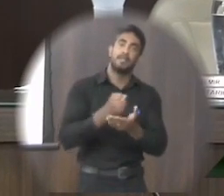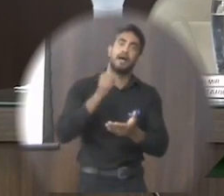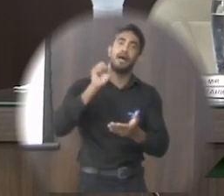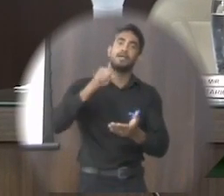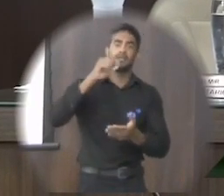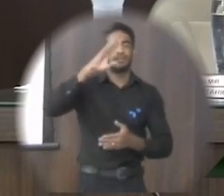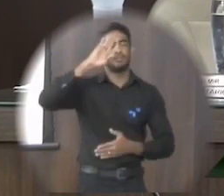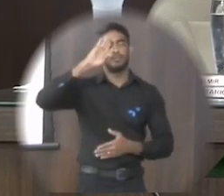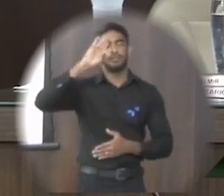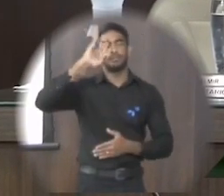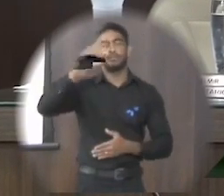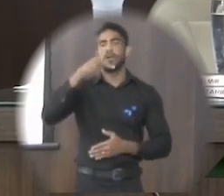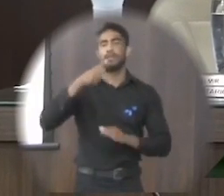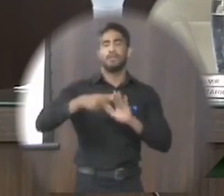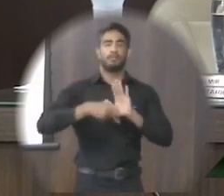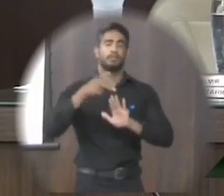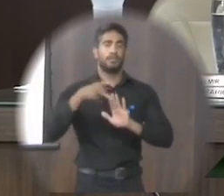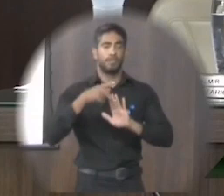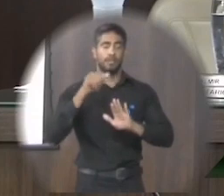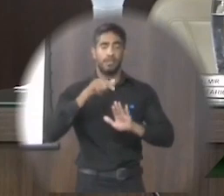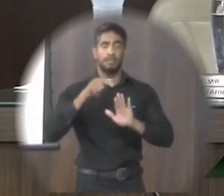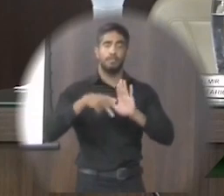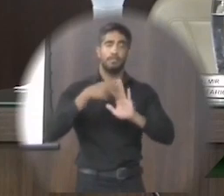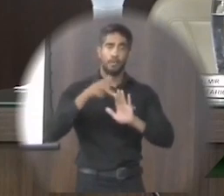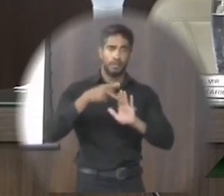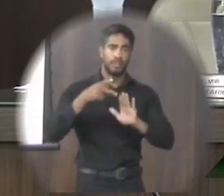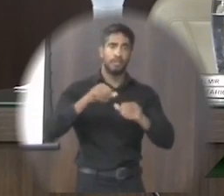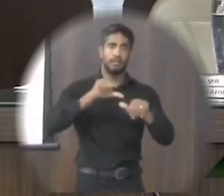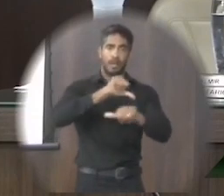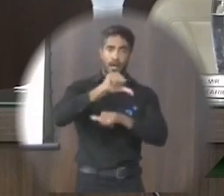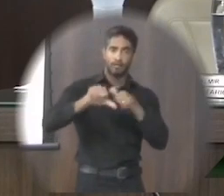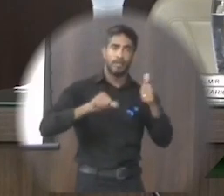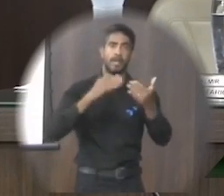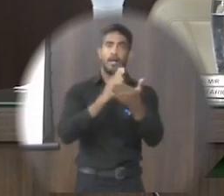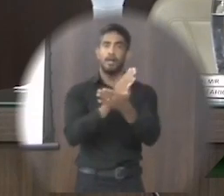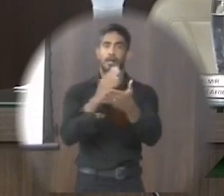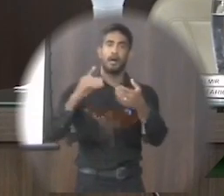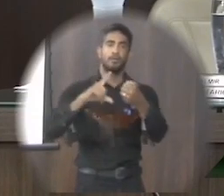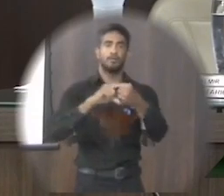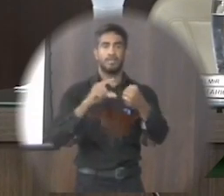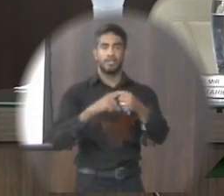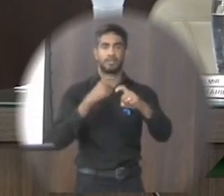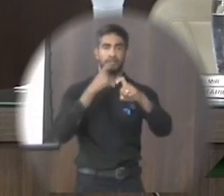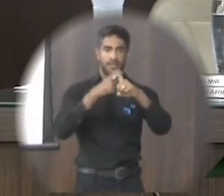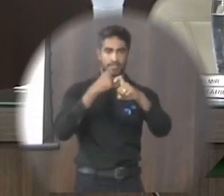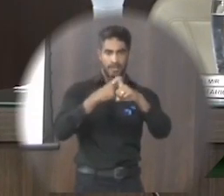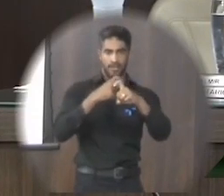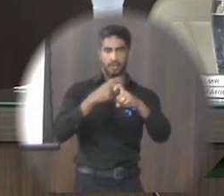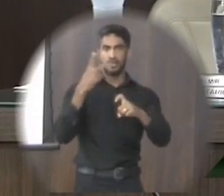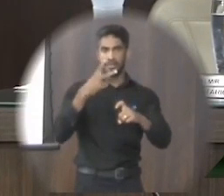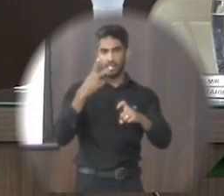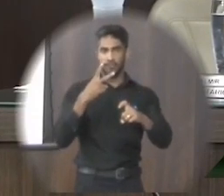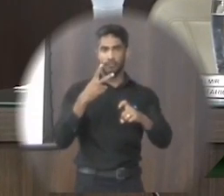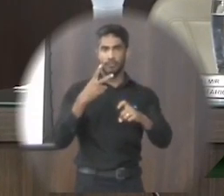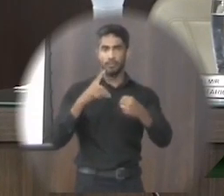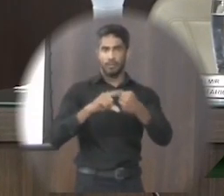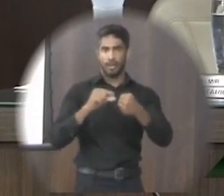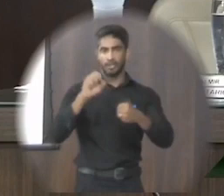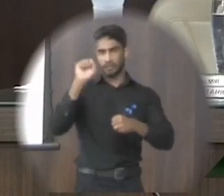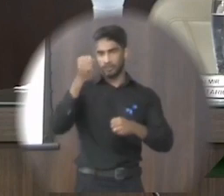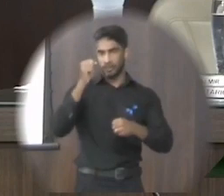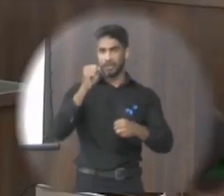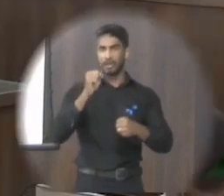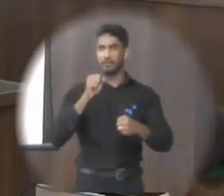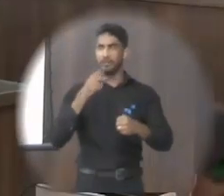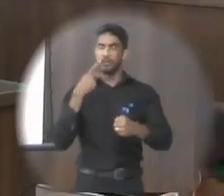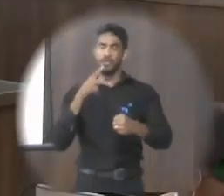fundamento do projeto. Esse projeto, ele visa alterar, né, alguns artigos aí, o inciso 2º, na verdade, do artigo 8º, e o seu